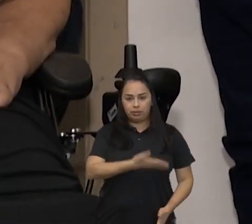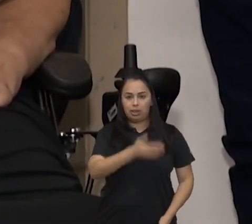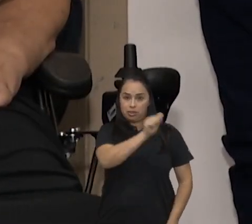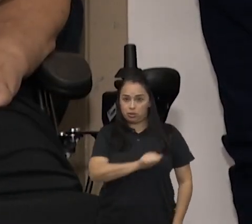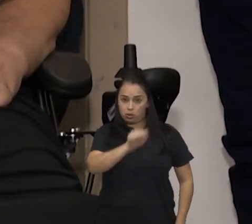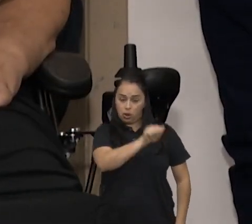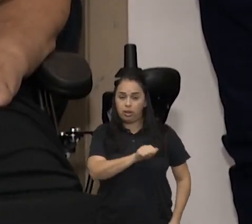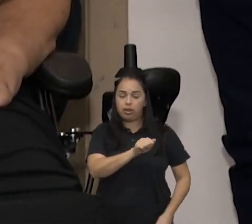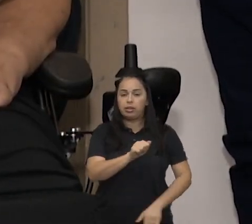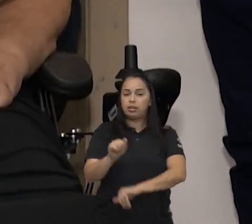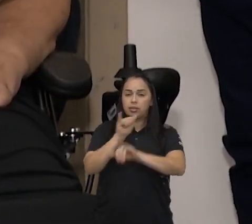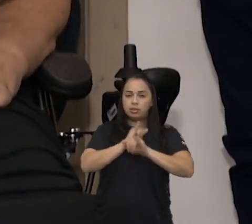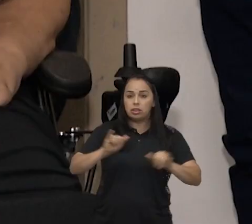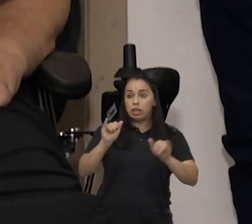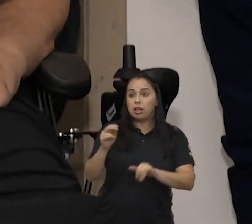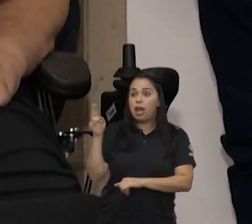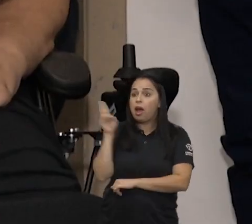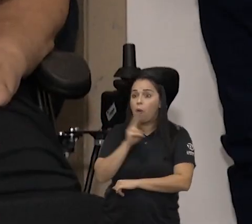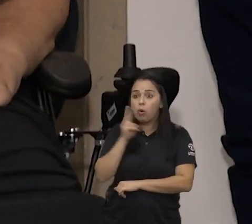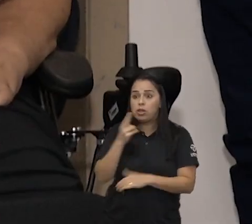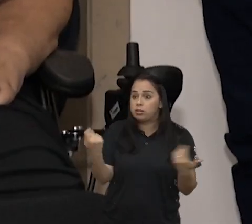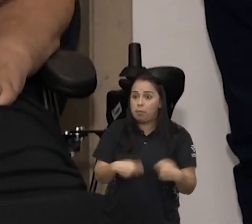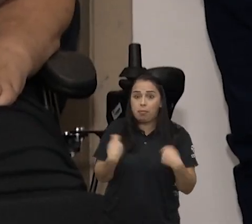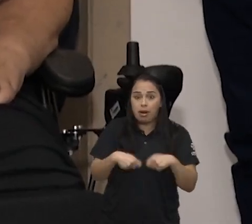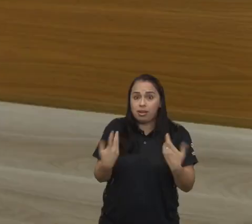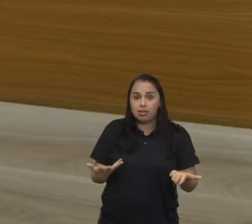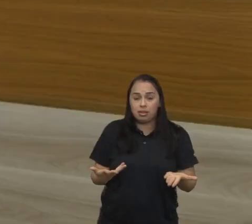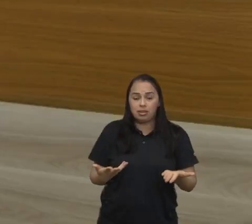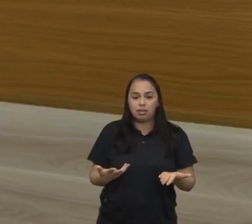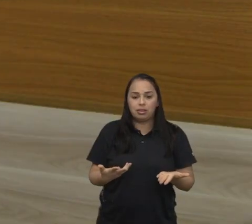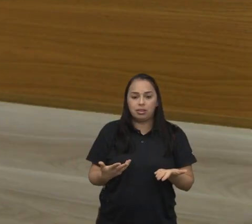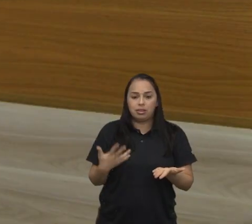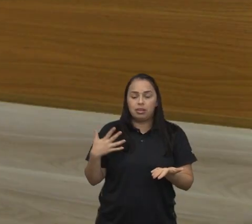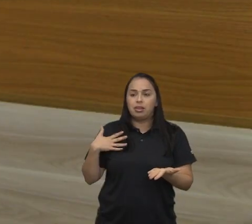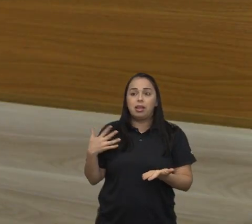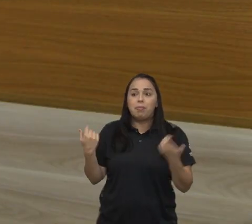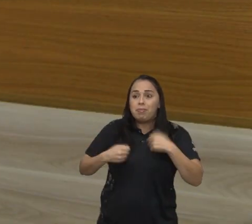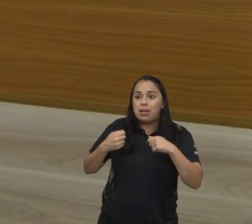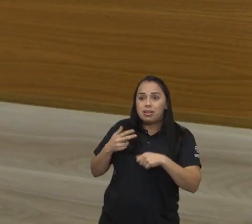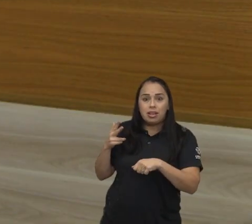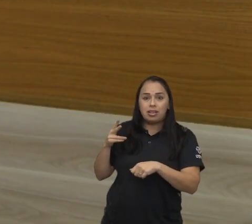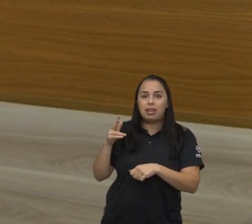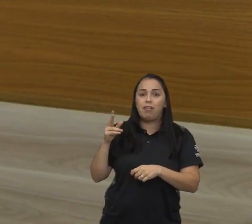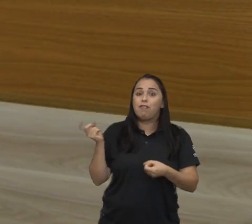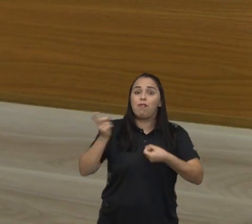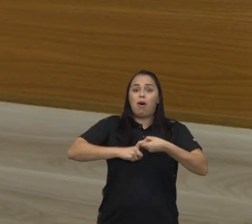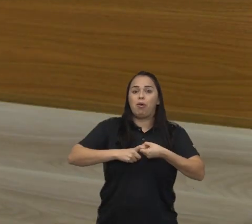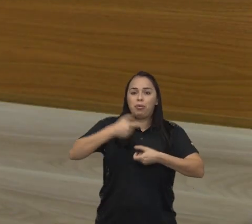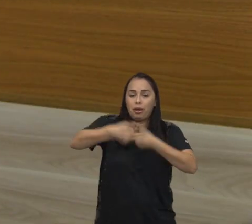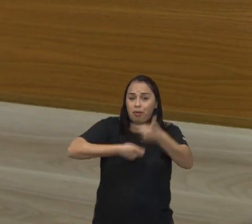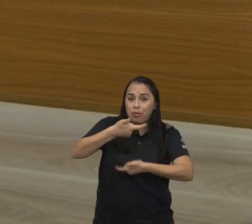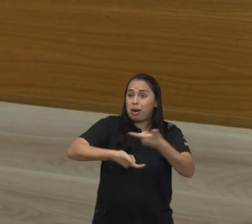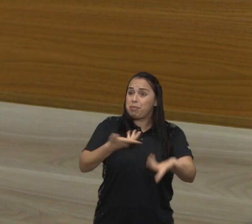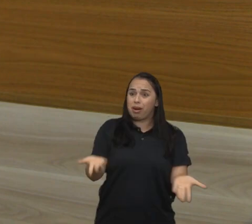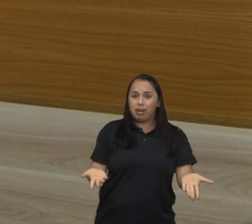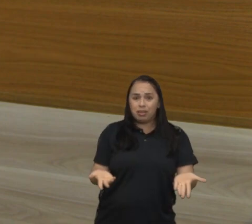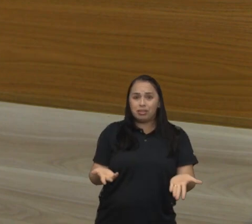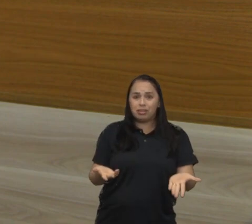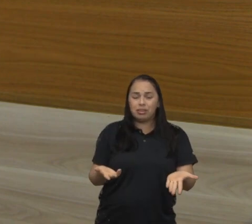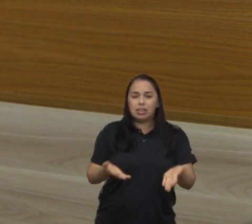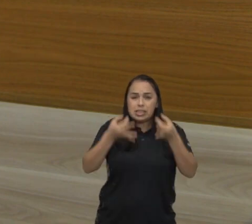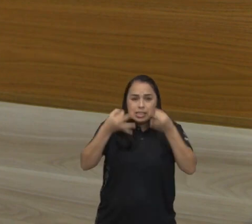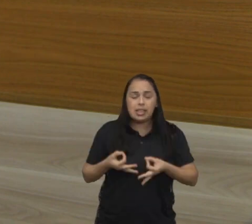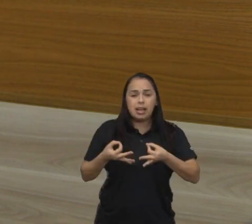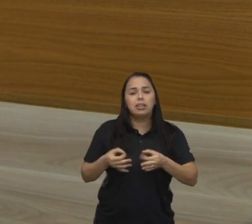com Deficiência destacou a urgência do pedido. Isso aí nos trouxe uma urgência para retornar esse